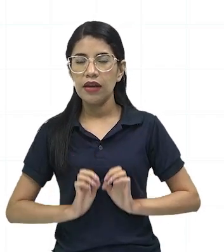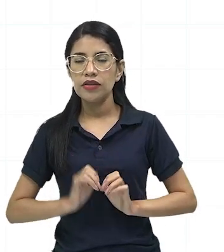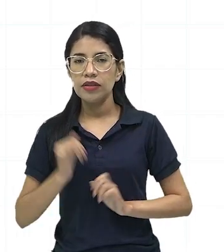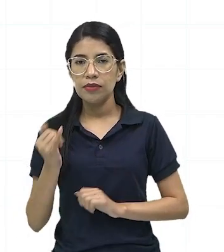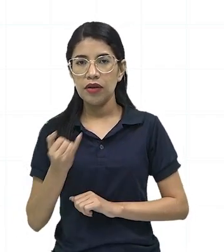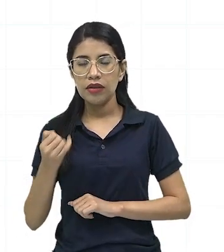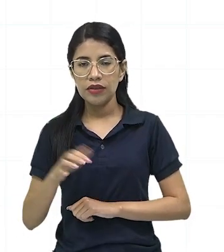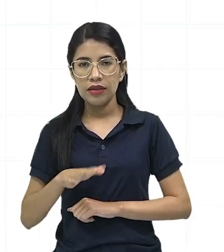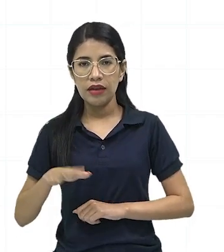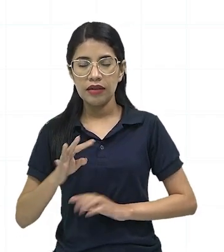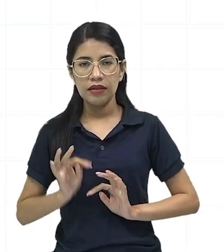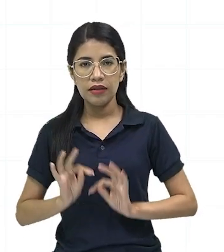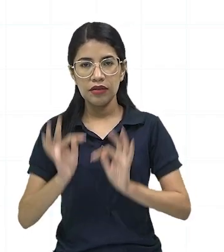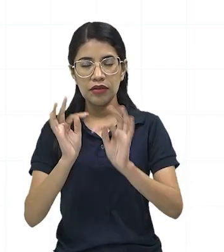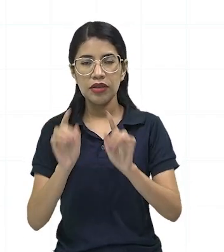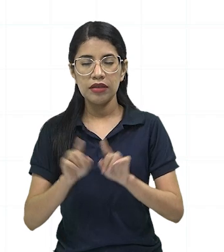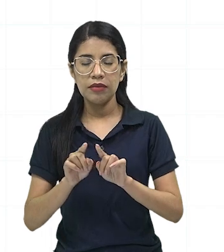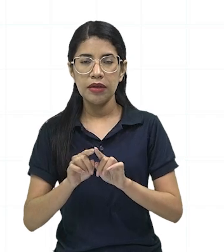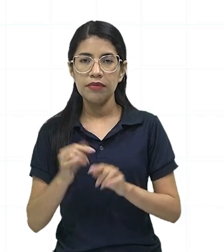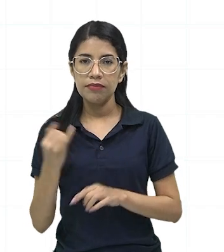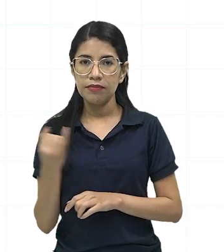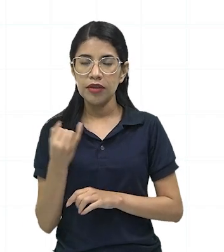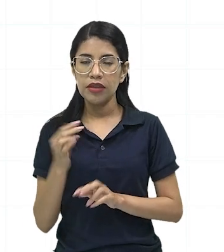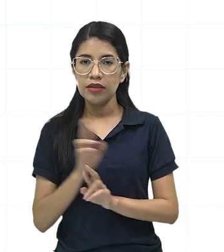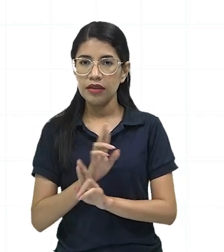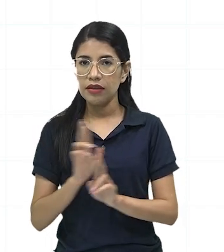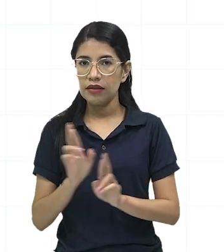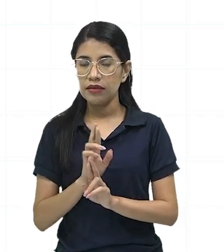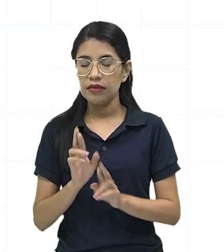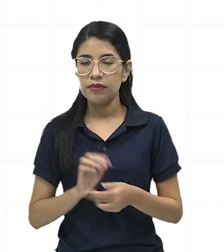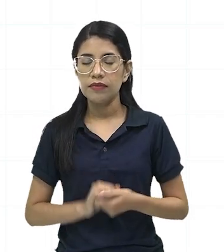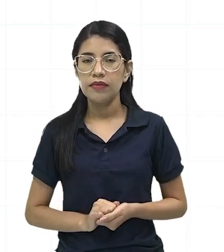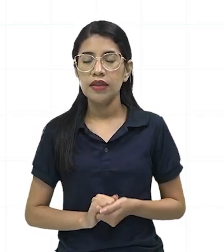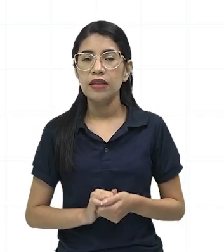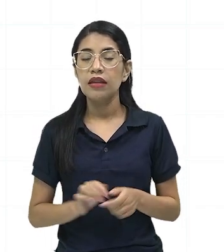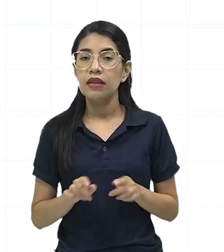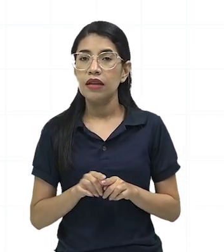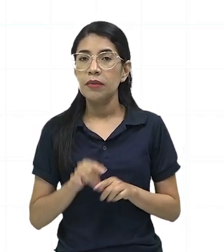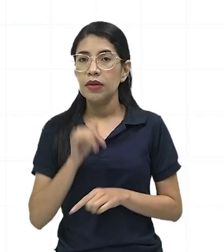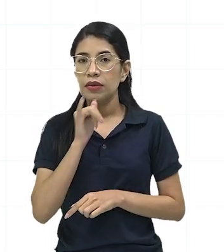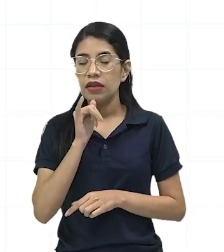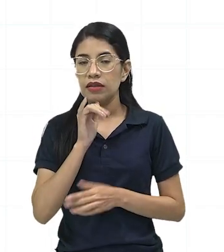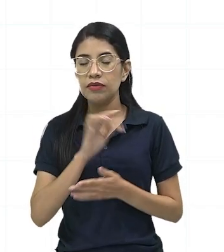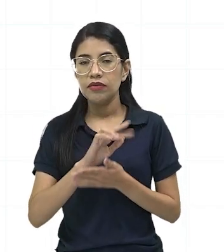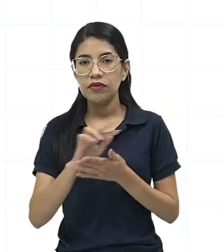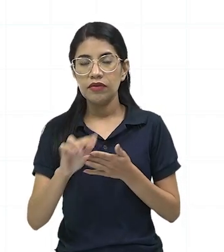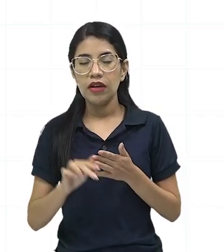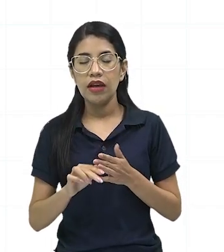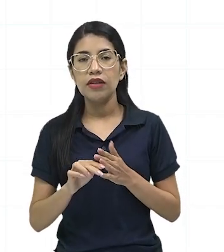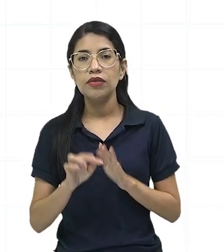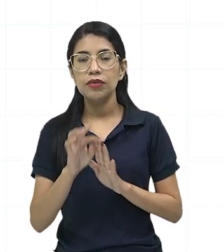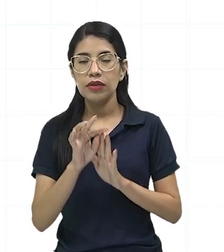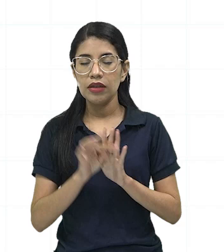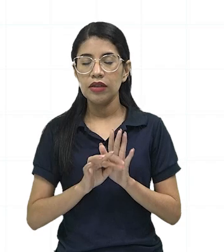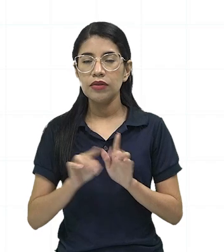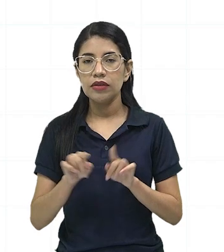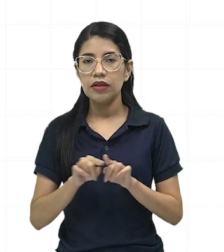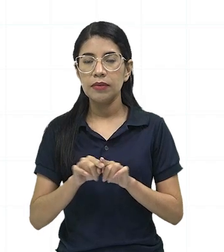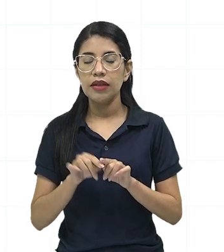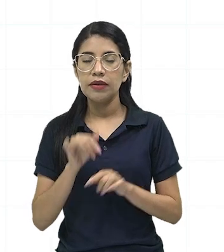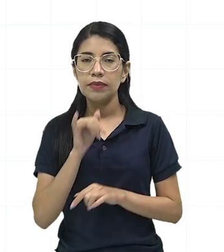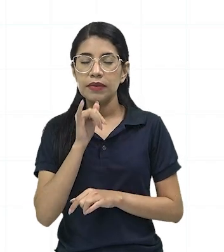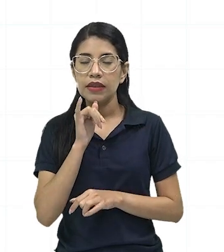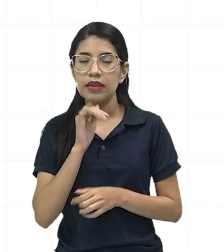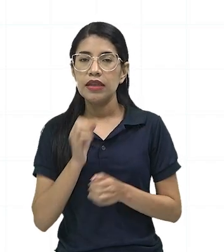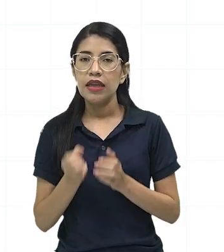campo tecnológico, fazer essas referências. Então, por exemplo, também os exemplos eles aparecem bastante no nosso desenvolvimento. Se alguém cria